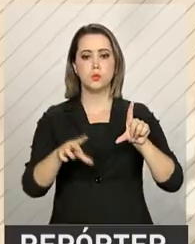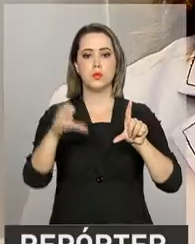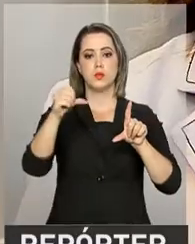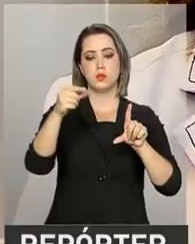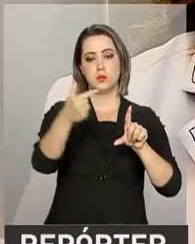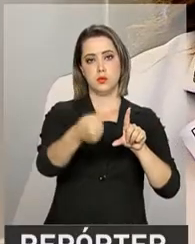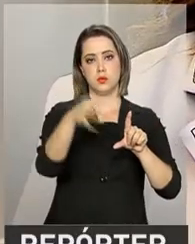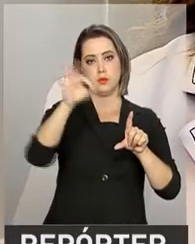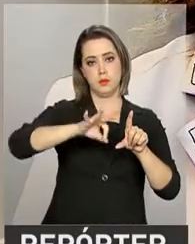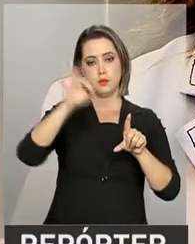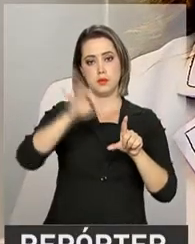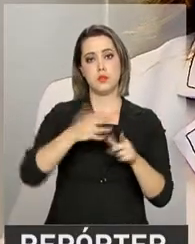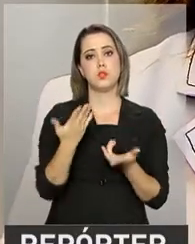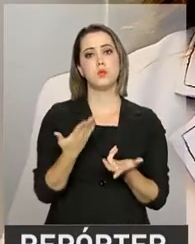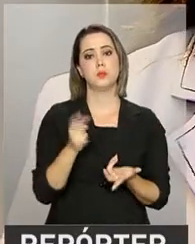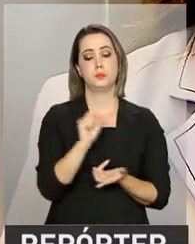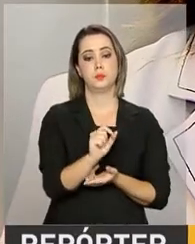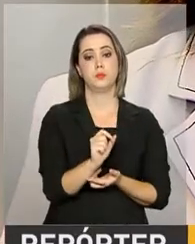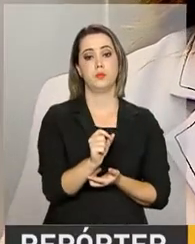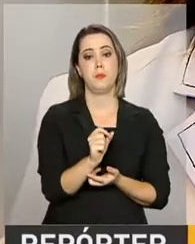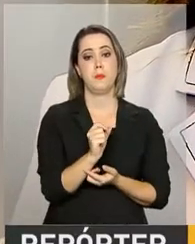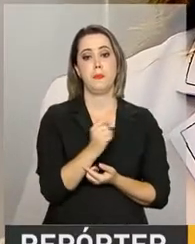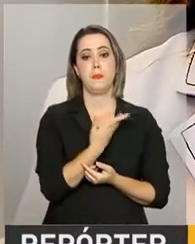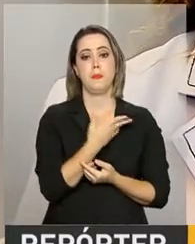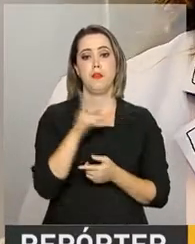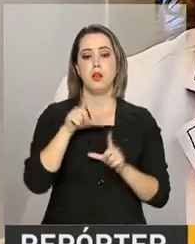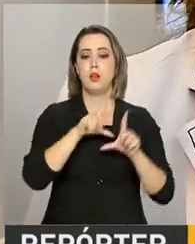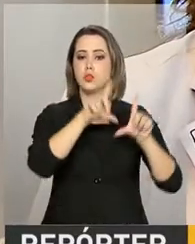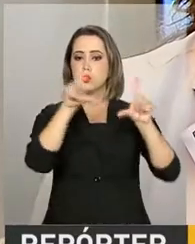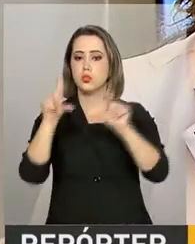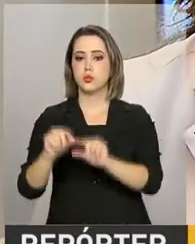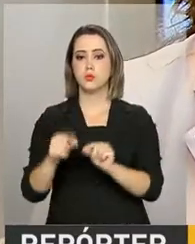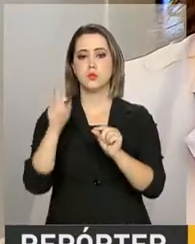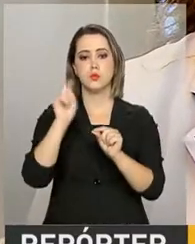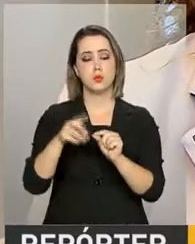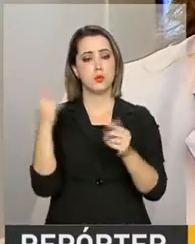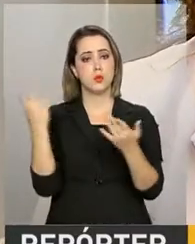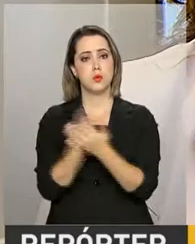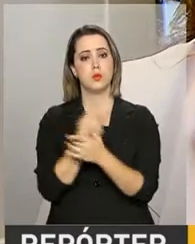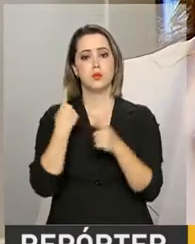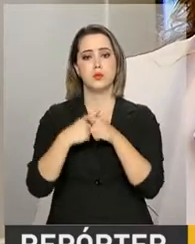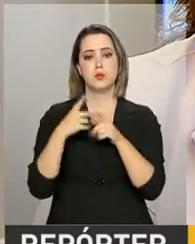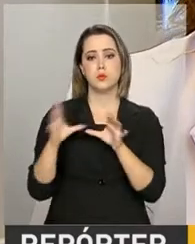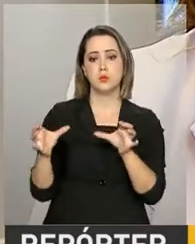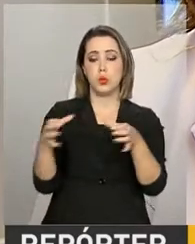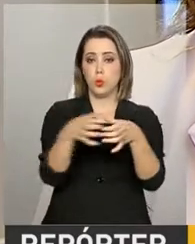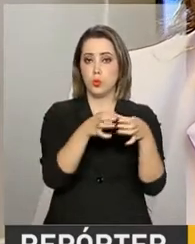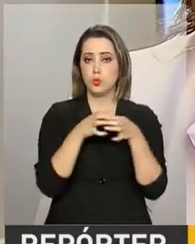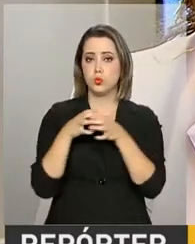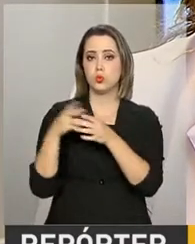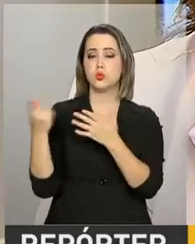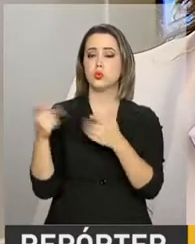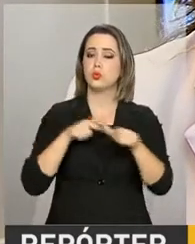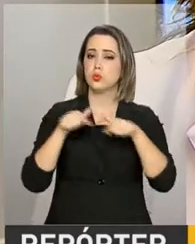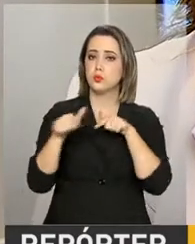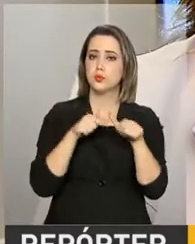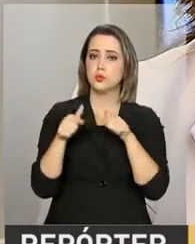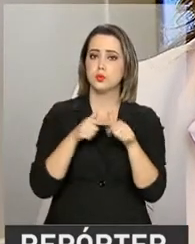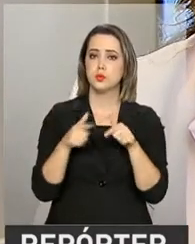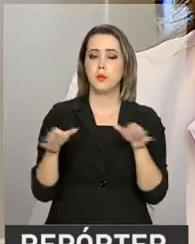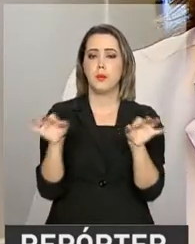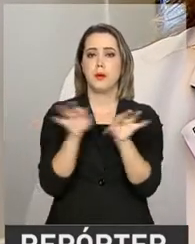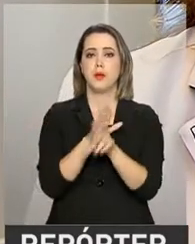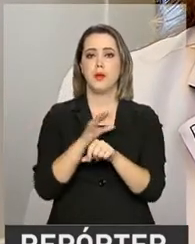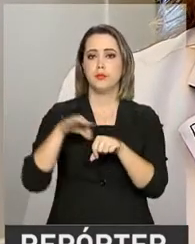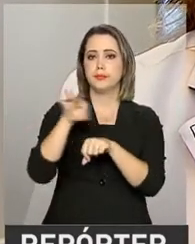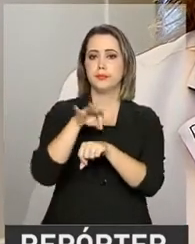a queda expressiva nos casos dessas doenças foi resultado de um conjunto de ações voltadas para o combate ao mosquito